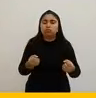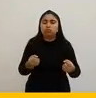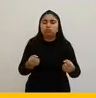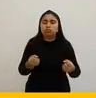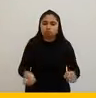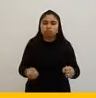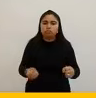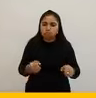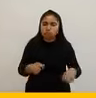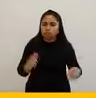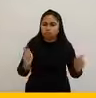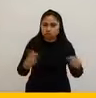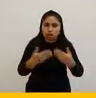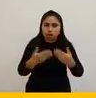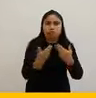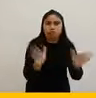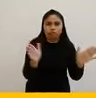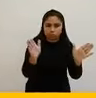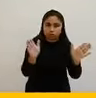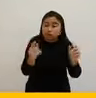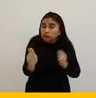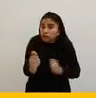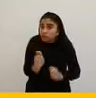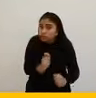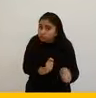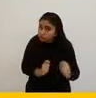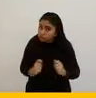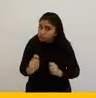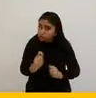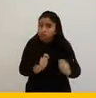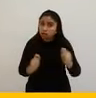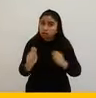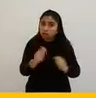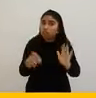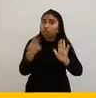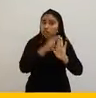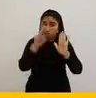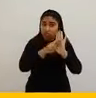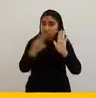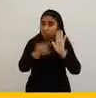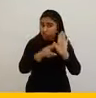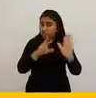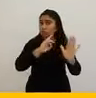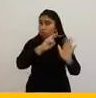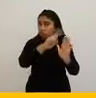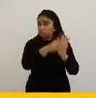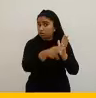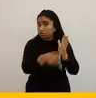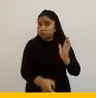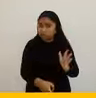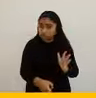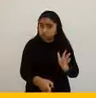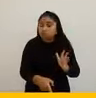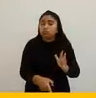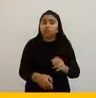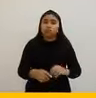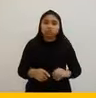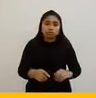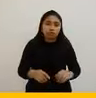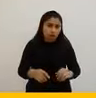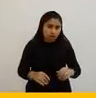está autorizado o funcionamento controlado e com restrições para as atividades